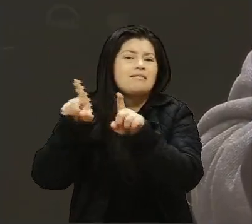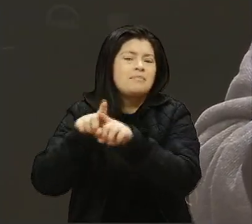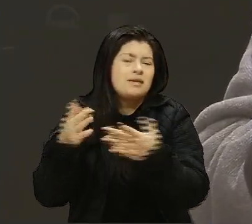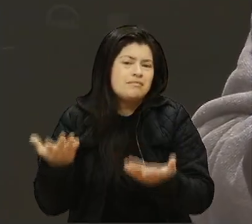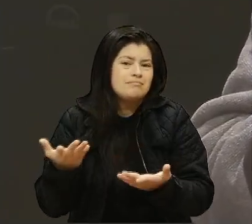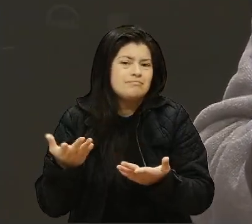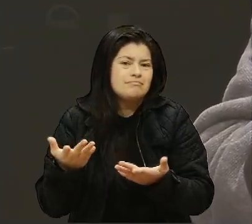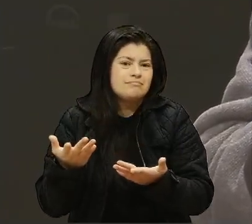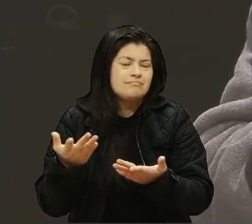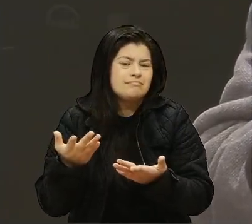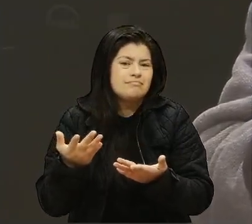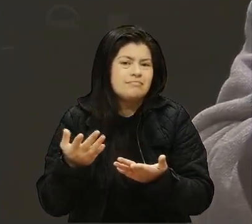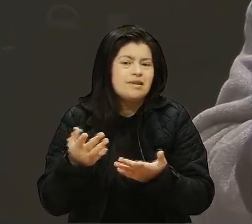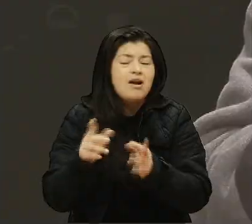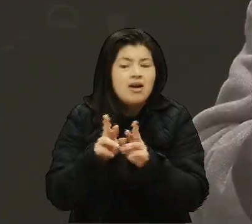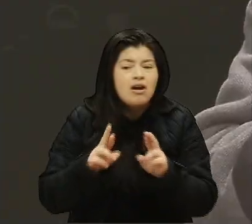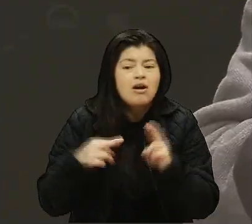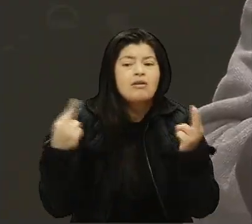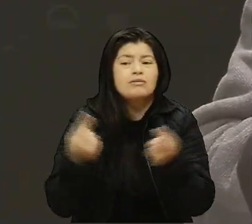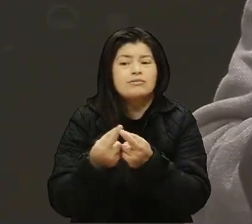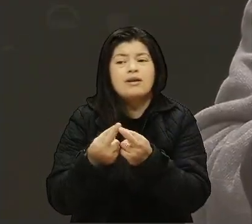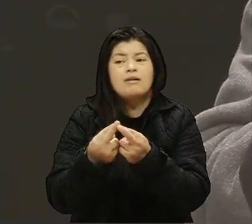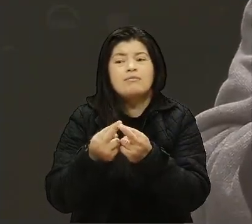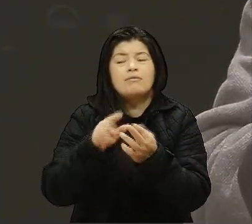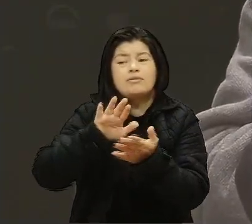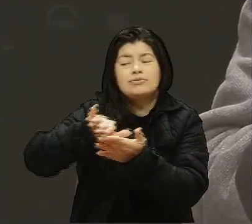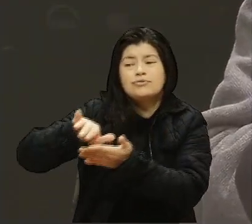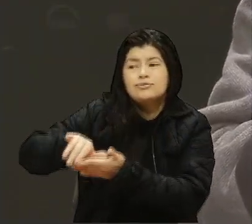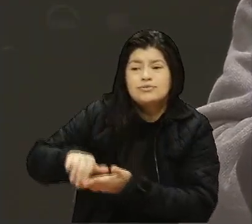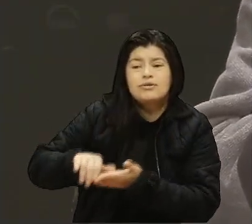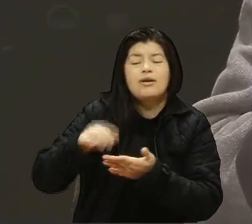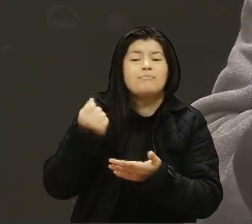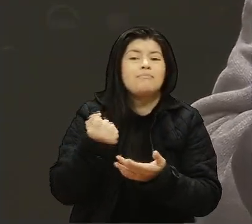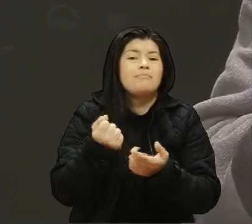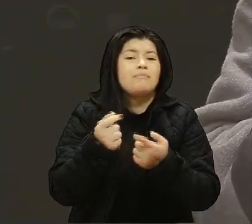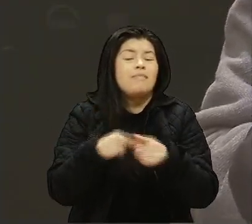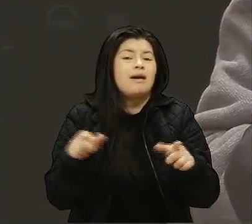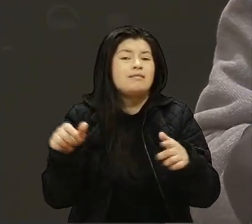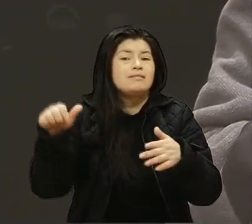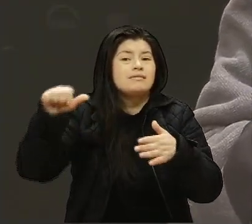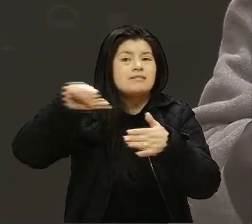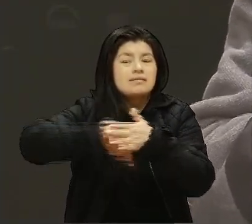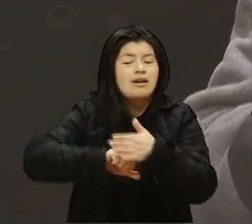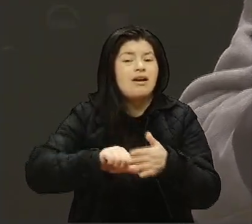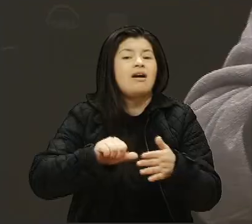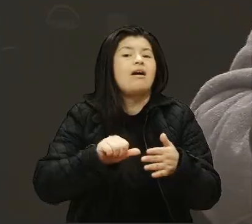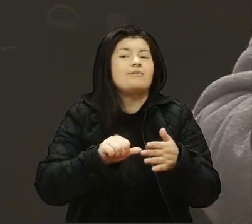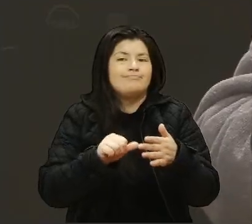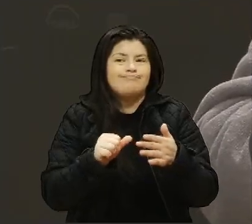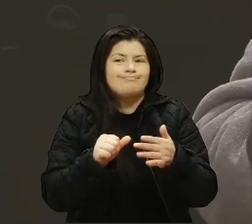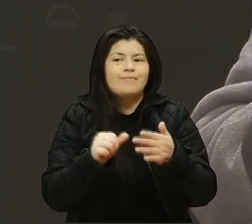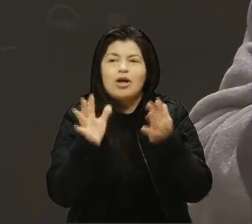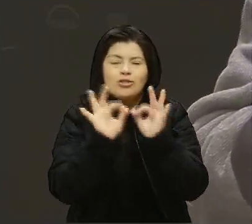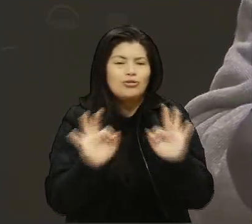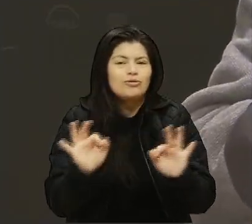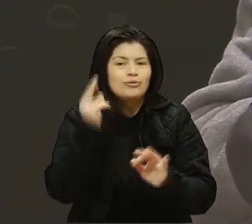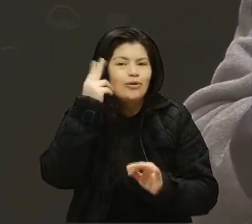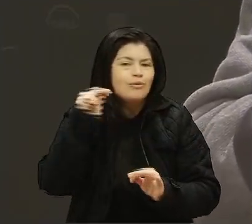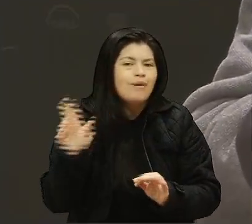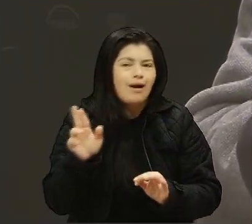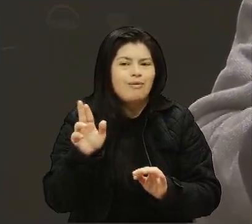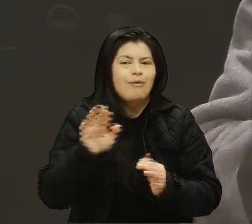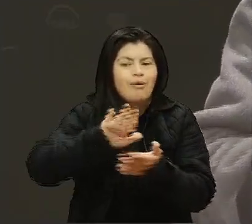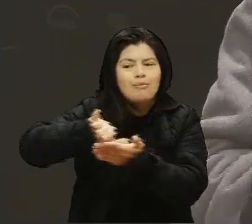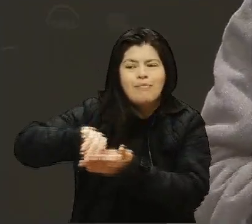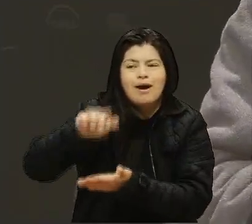dos outros, uma reunião de achacador que, infelizmente, tem por hábito roubar os outros. A gente faz a lei